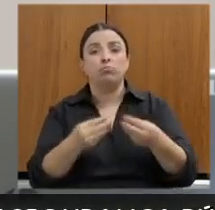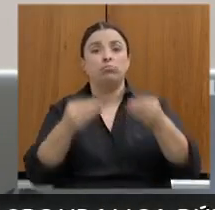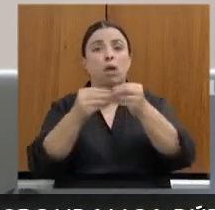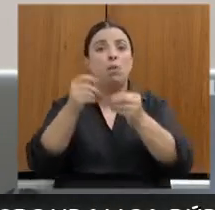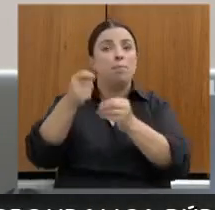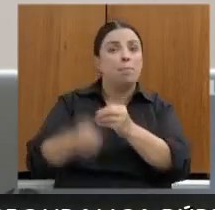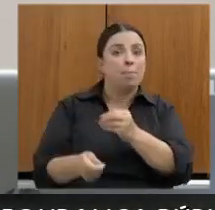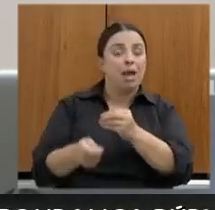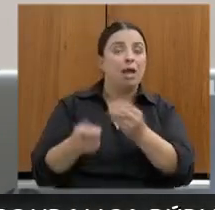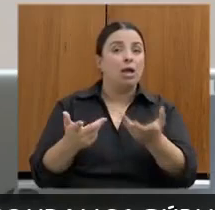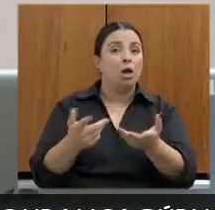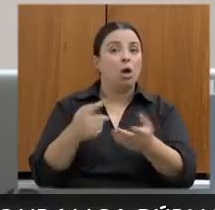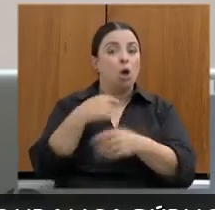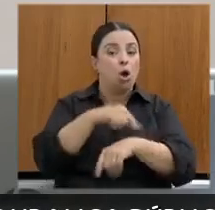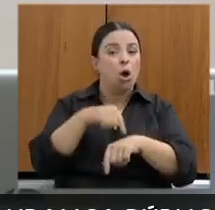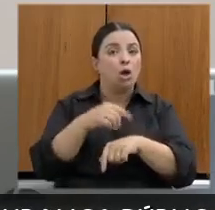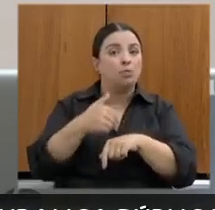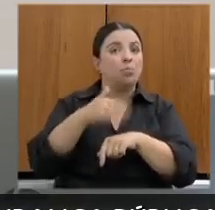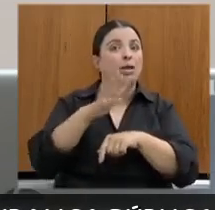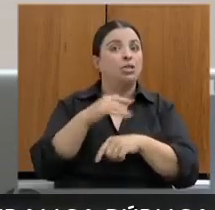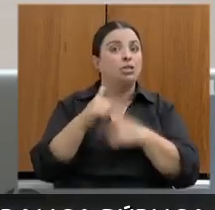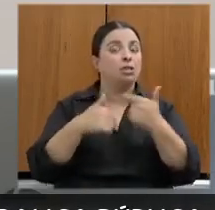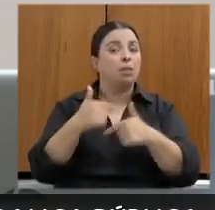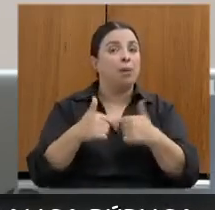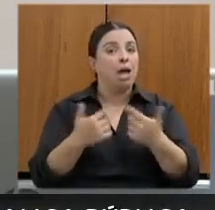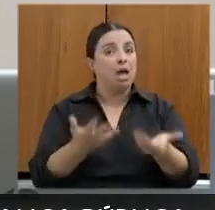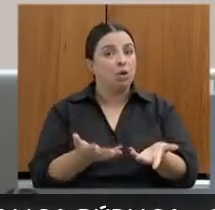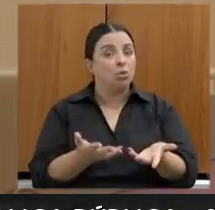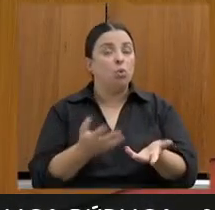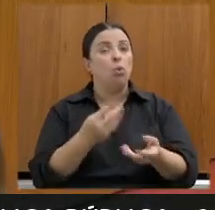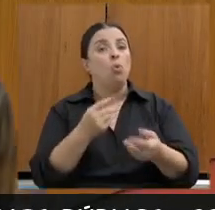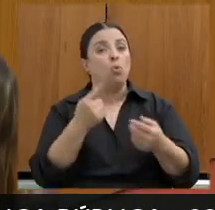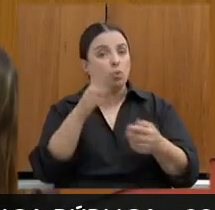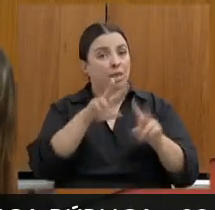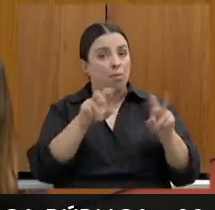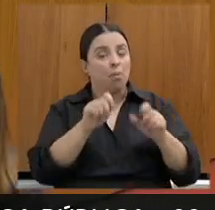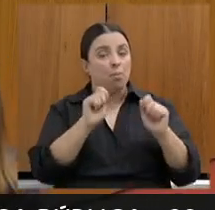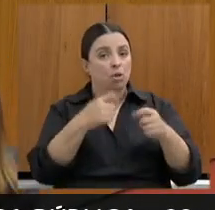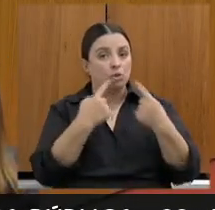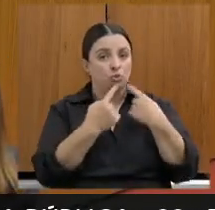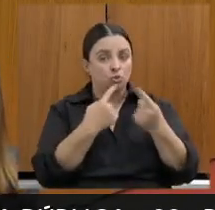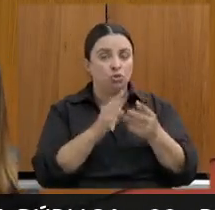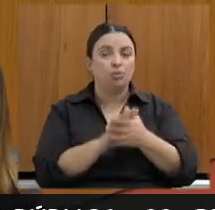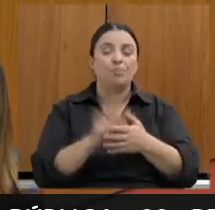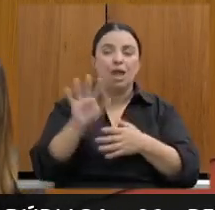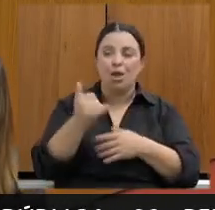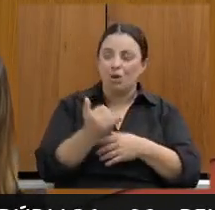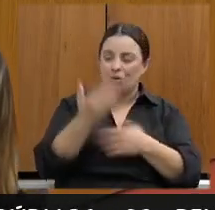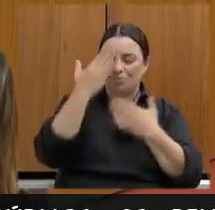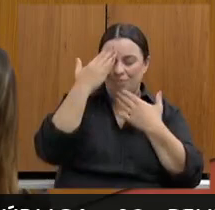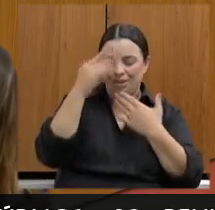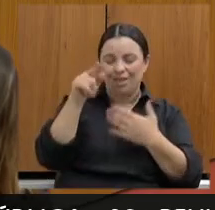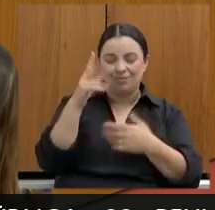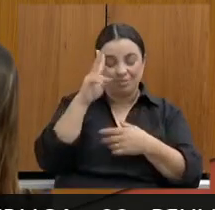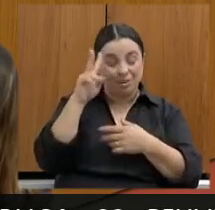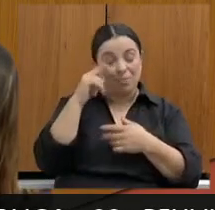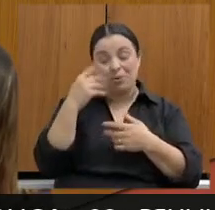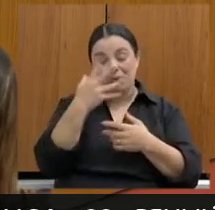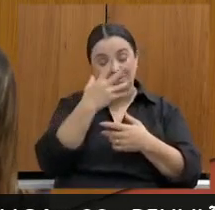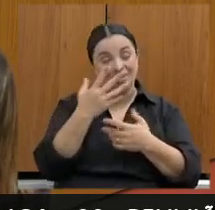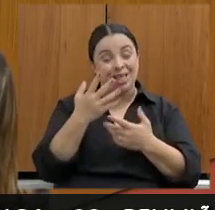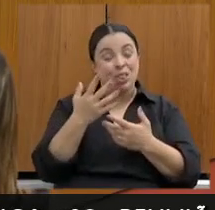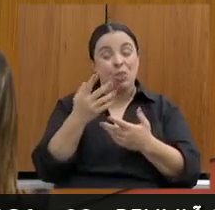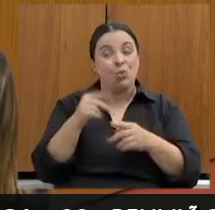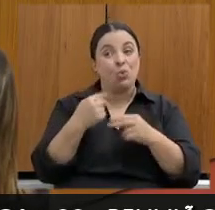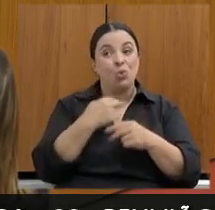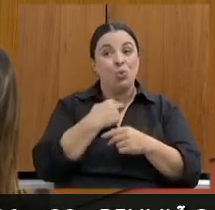ou se vai ser feito algum estudo ou se o assunto pode ser discutido obrigado ter me lembrou aí nessa também ajudando aqui atrás eu não é porque eu não